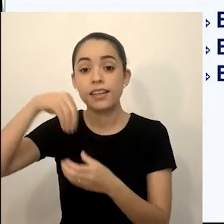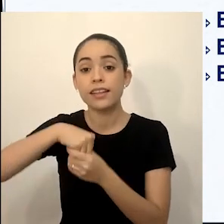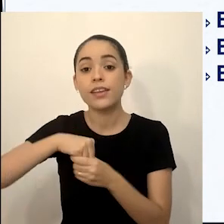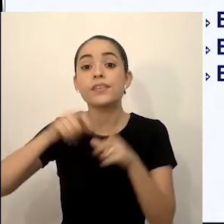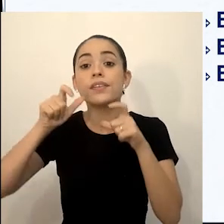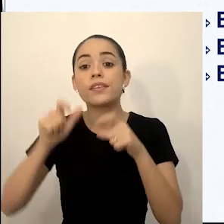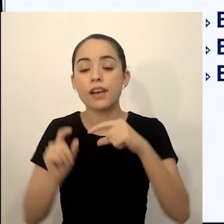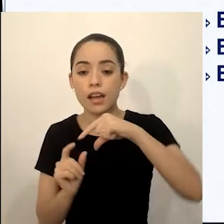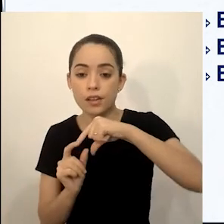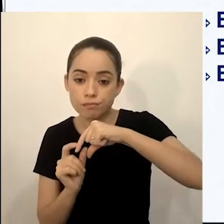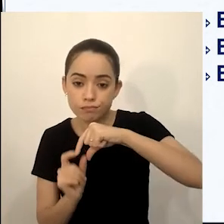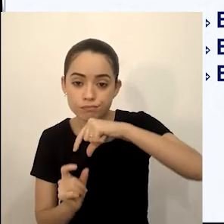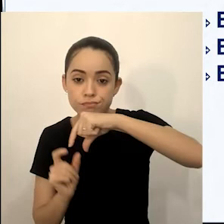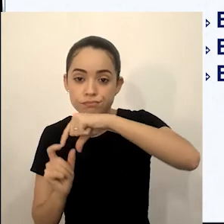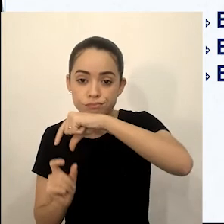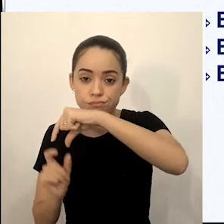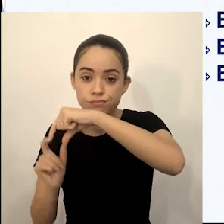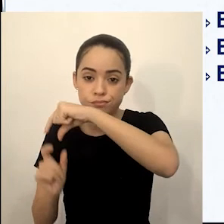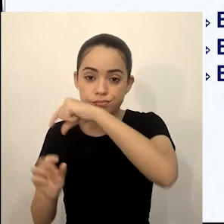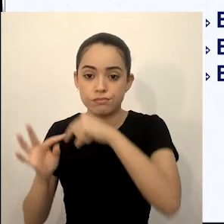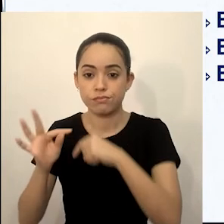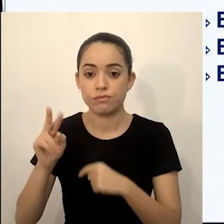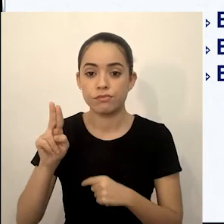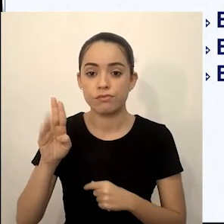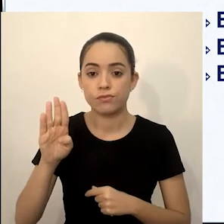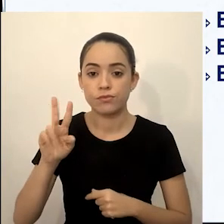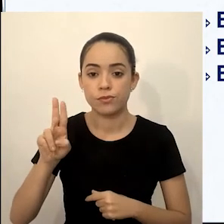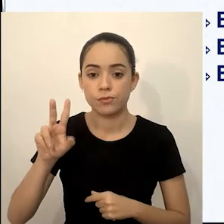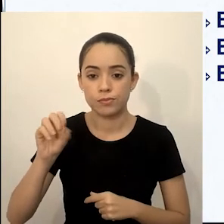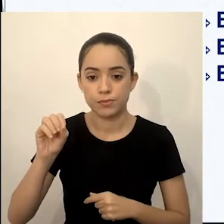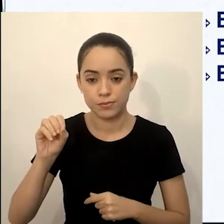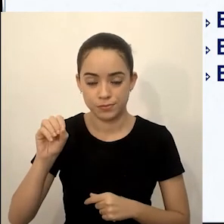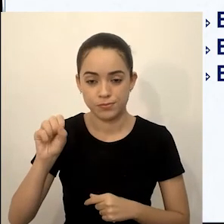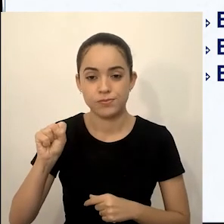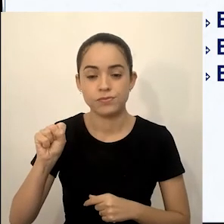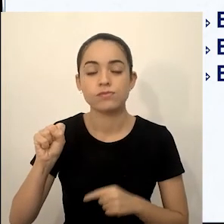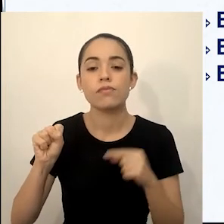presentes nos túbulos seminíferos